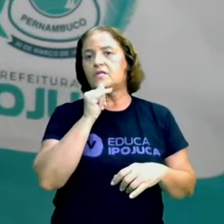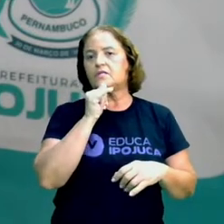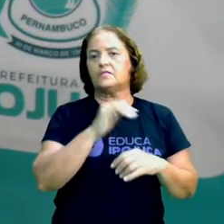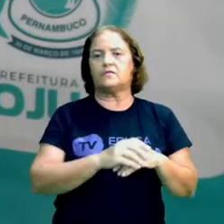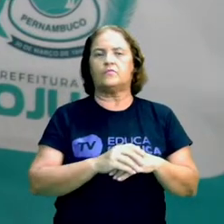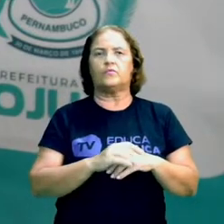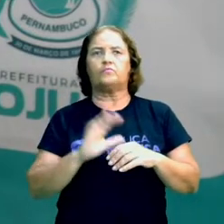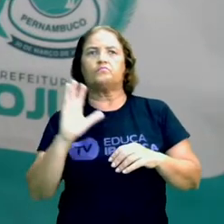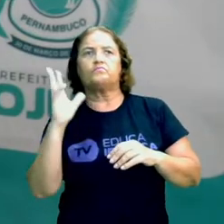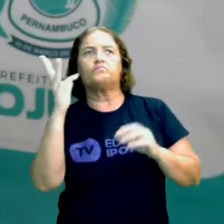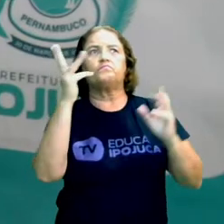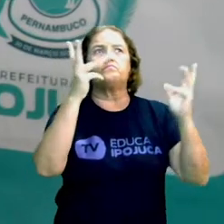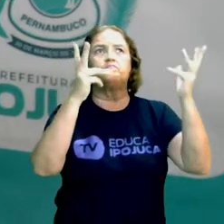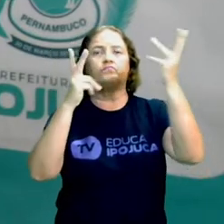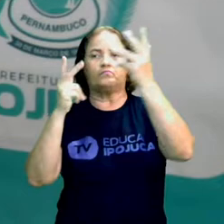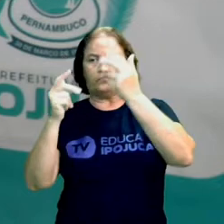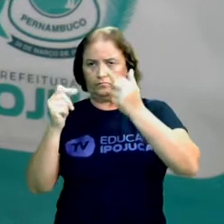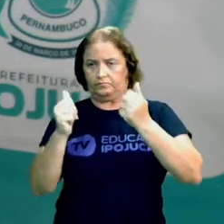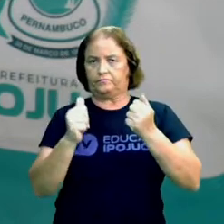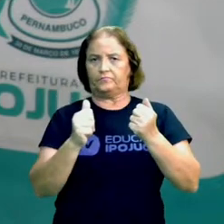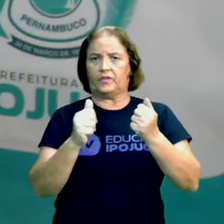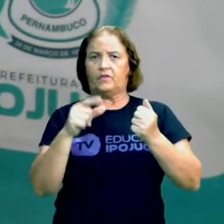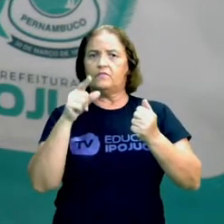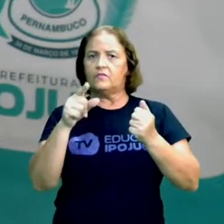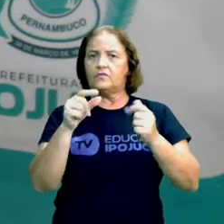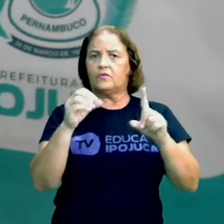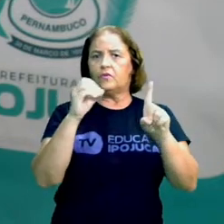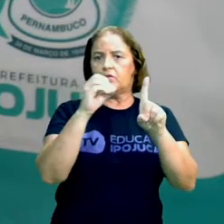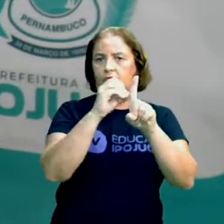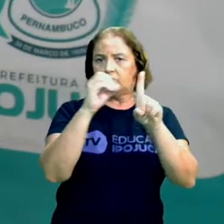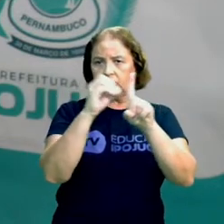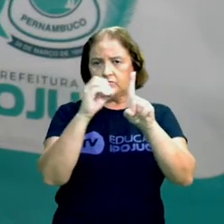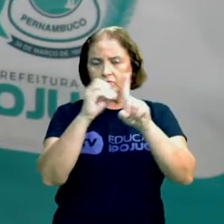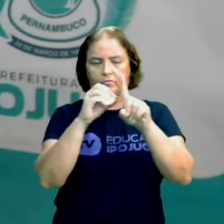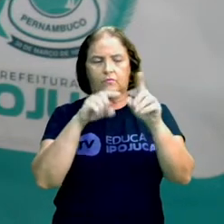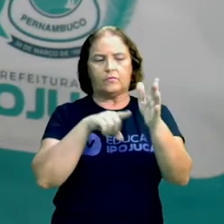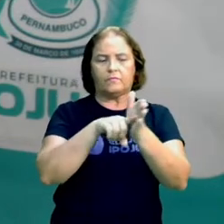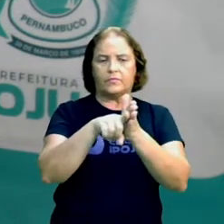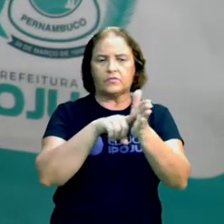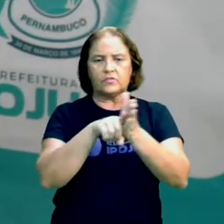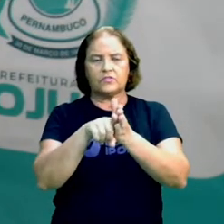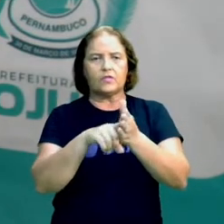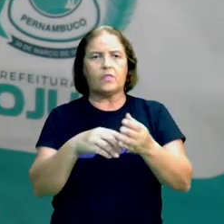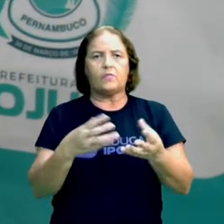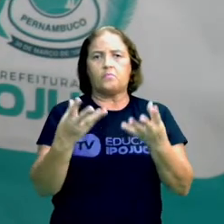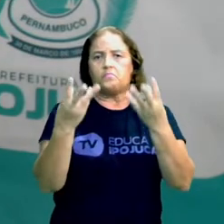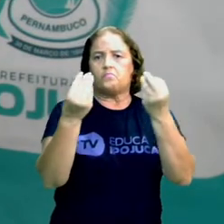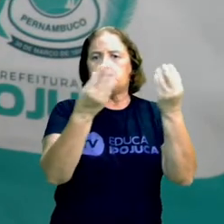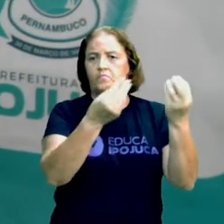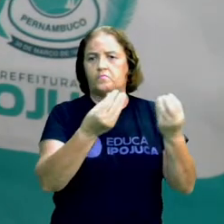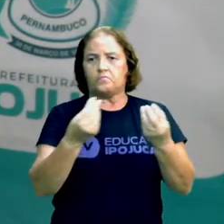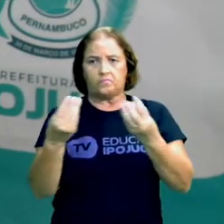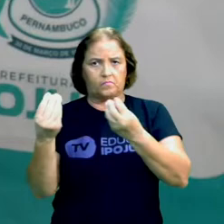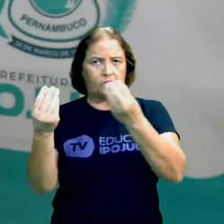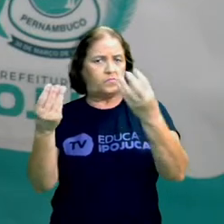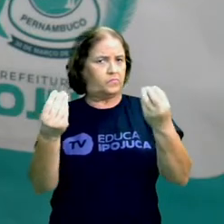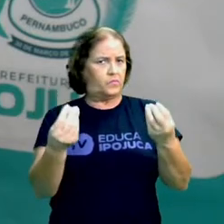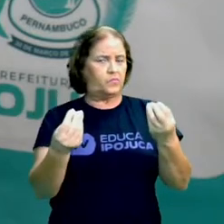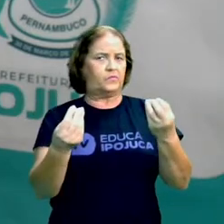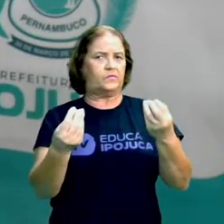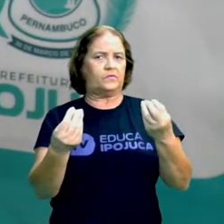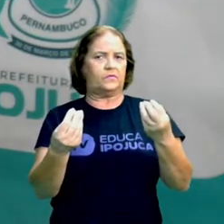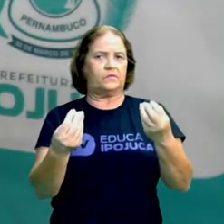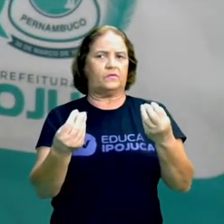meio ambiente, se vocês colocarem no Google, né, e pesquisar, vai aparecer milhões,